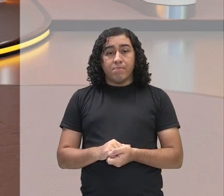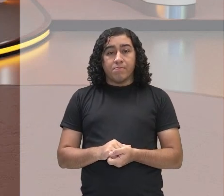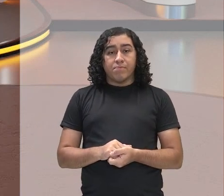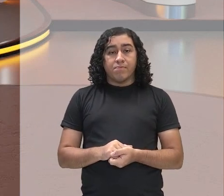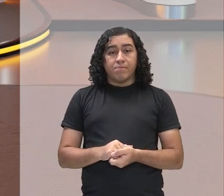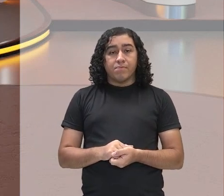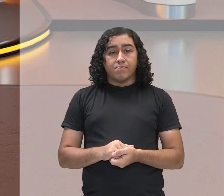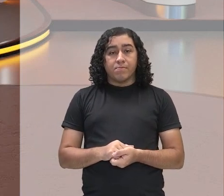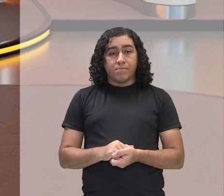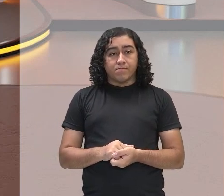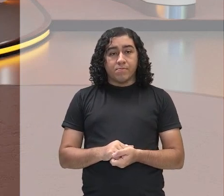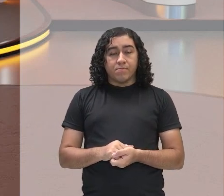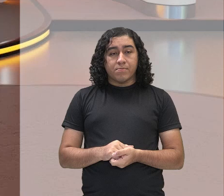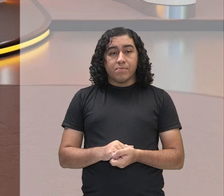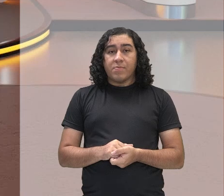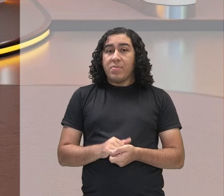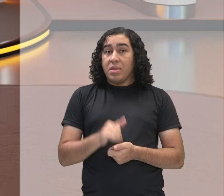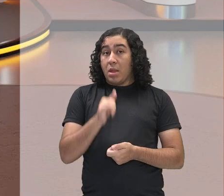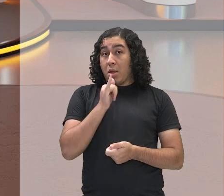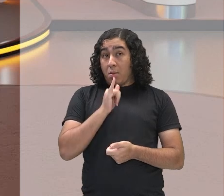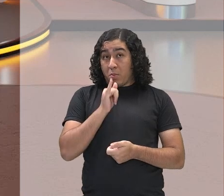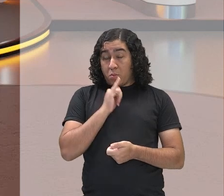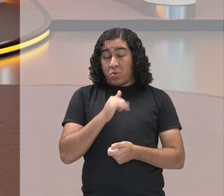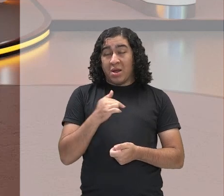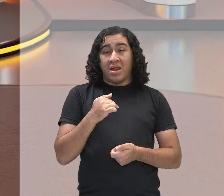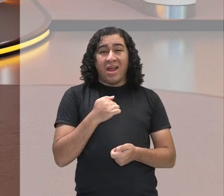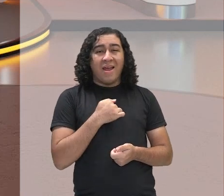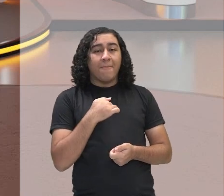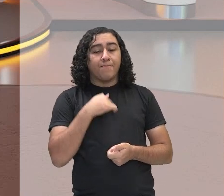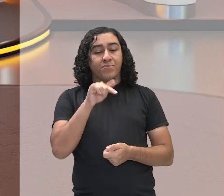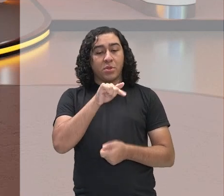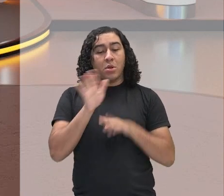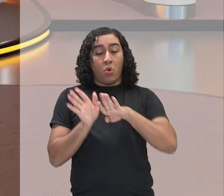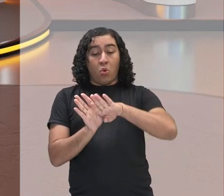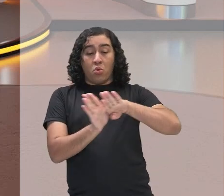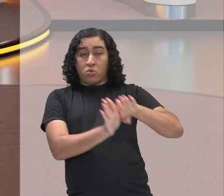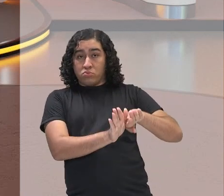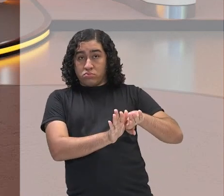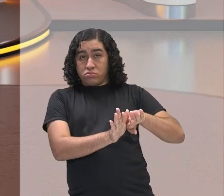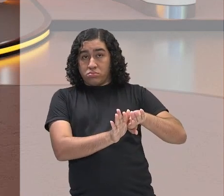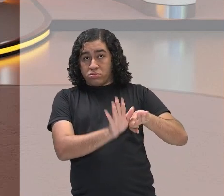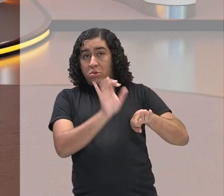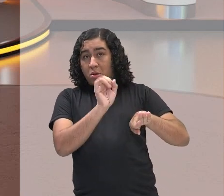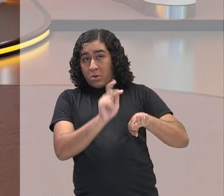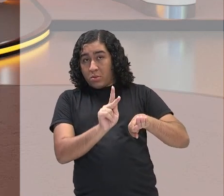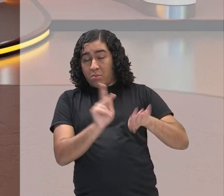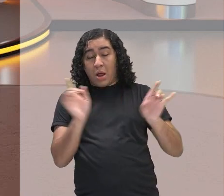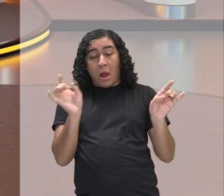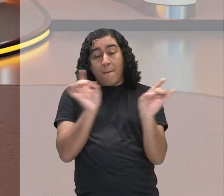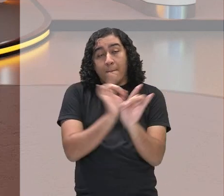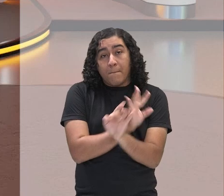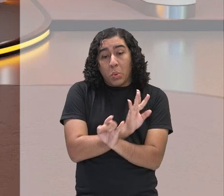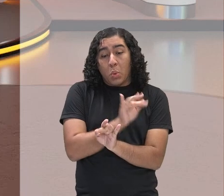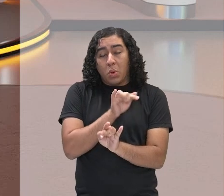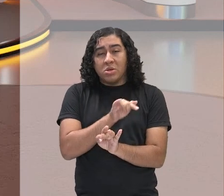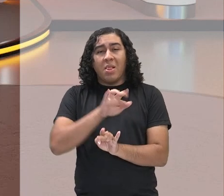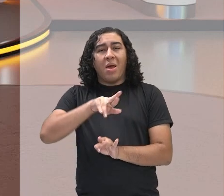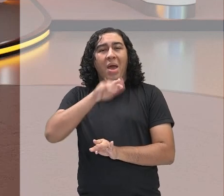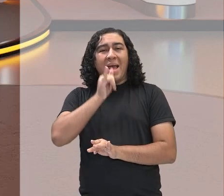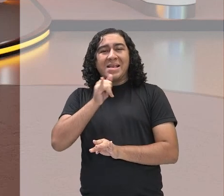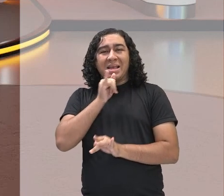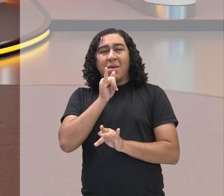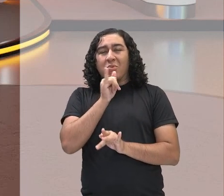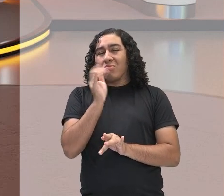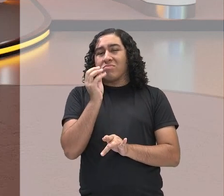Então, eu esqueço, né, essa visão teológica, eu esqueço, não é que eu